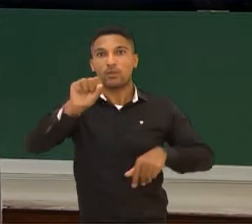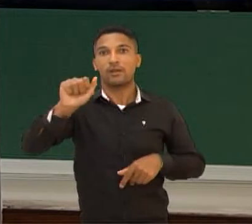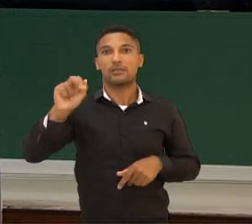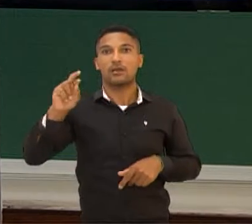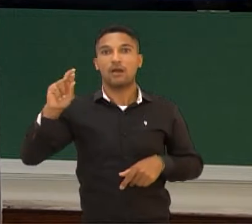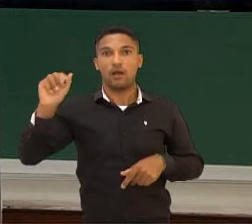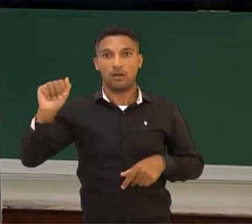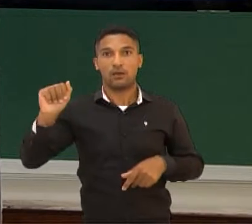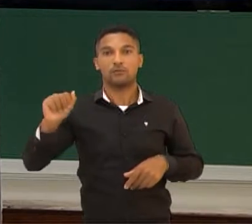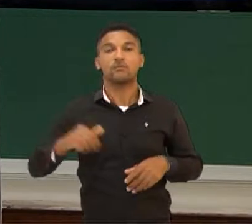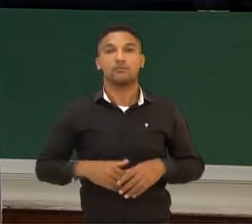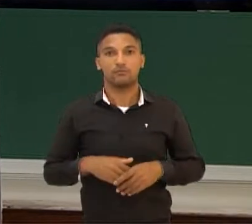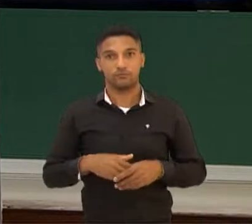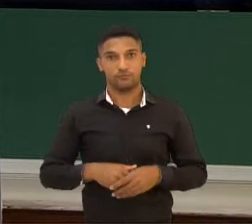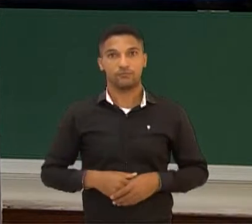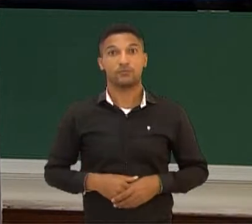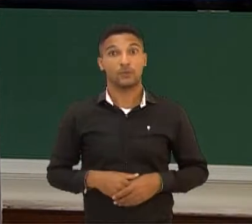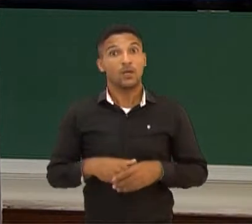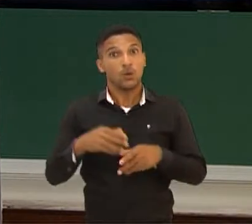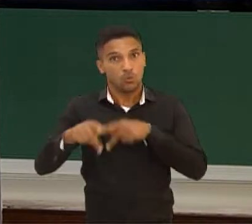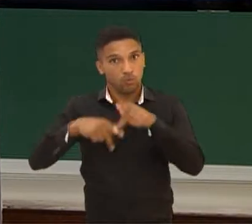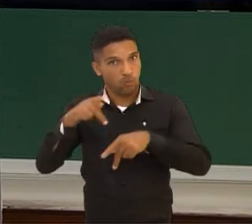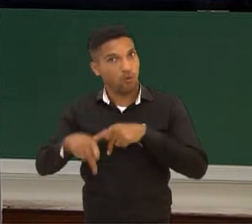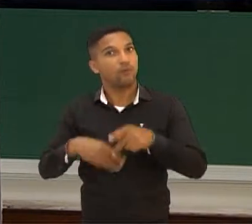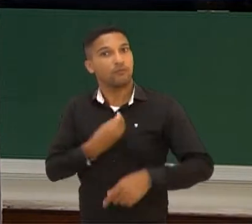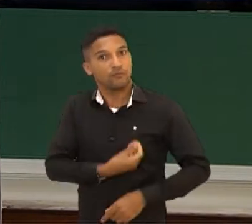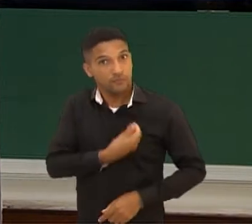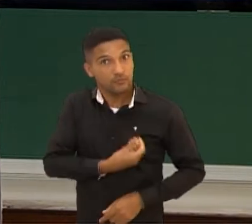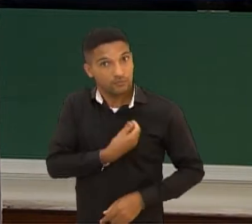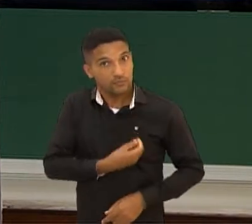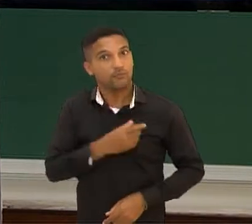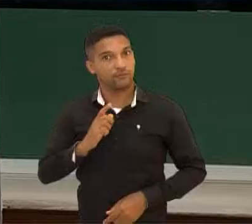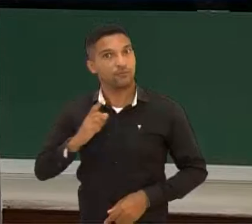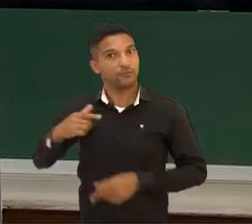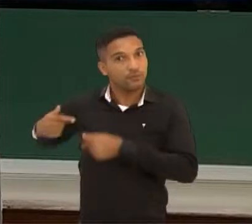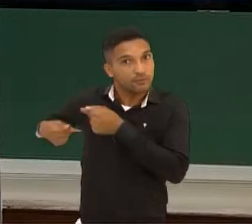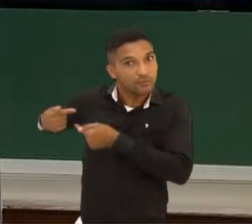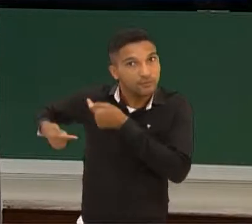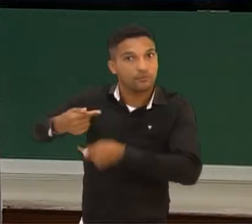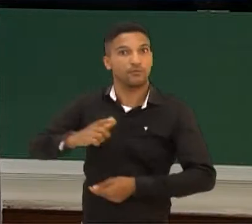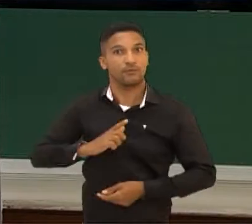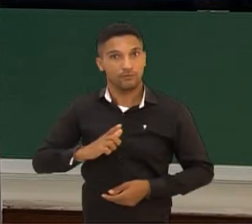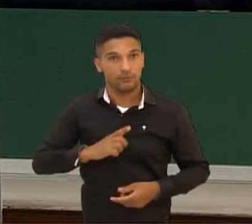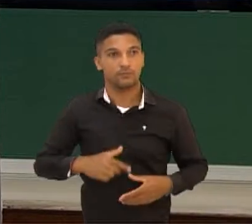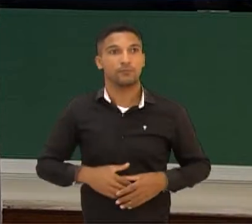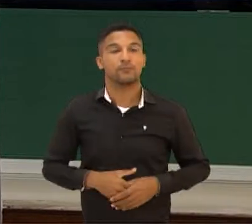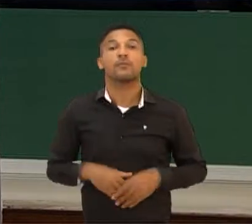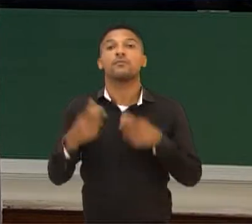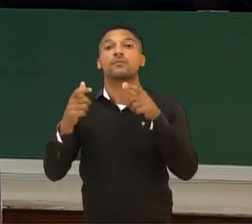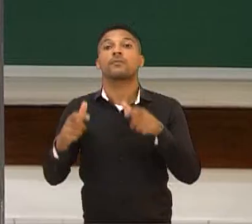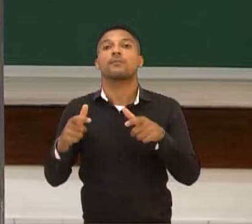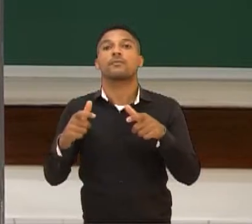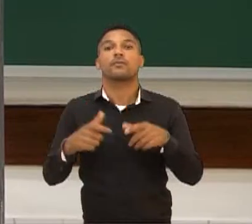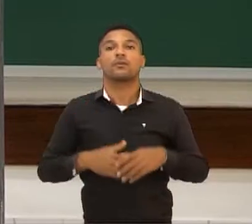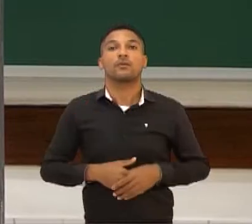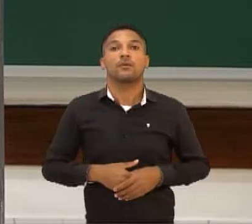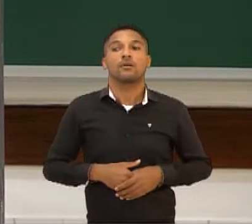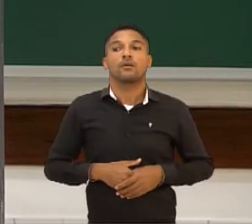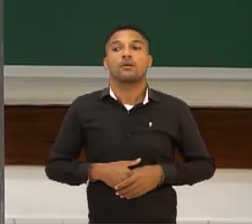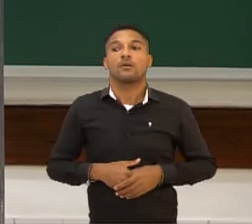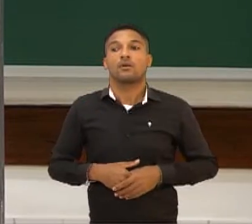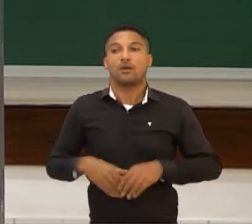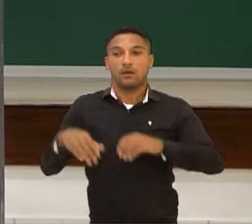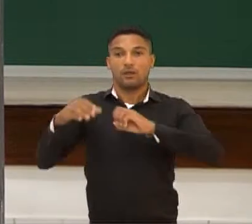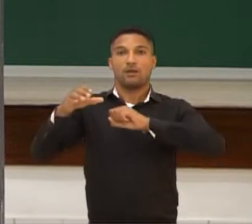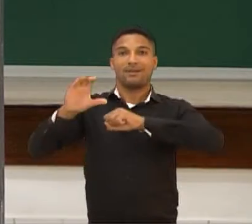atualmente, né, esses povos que ainda existem, né, ainda existem os seus descendentes, eles são localizados entre as regiões de Camarões